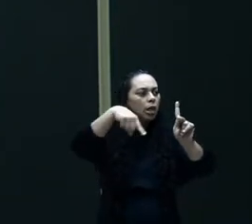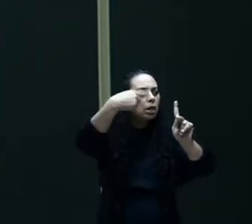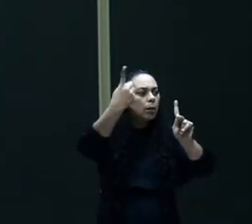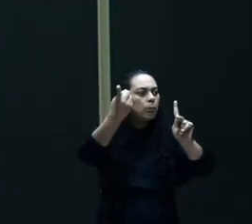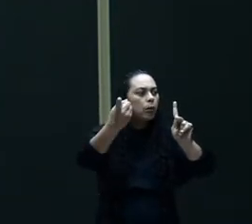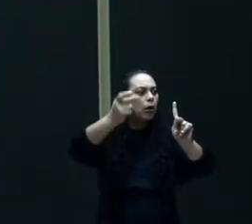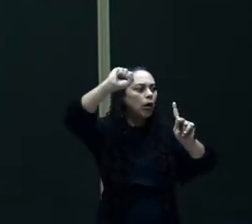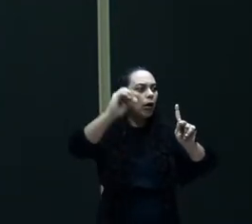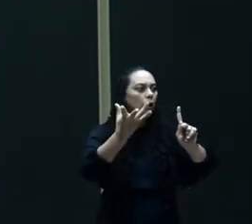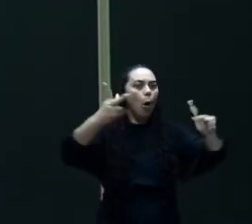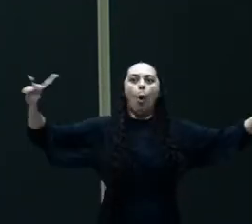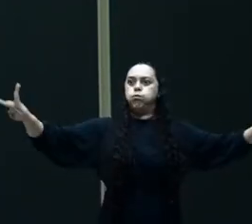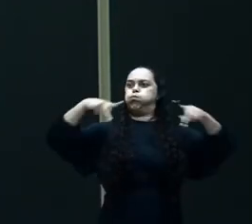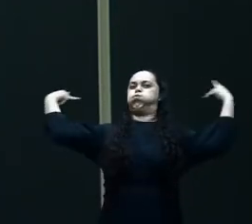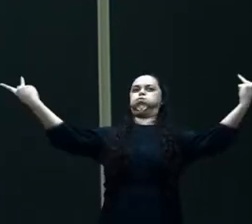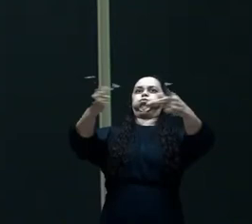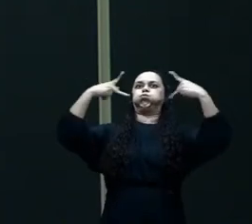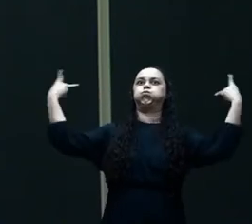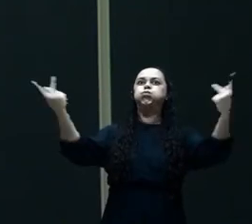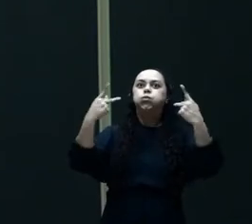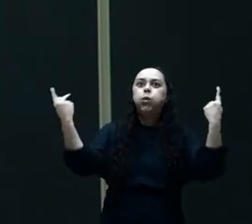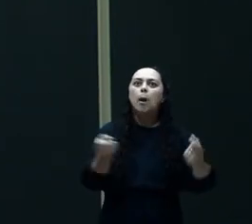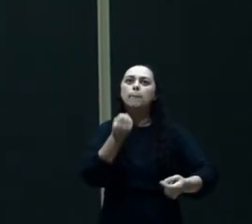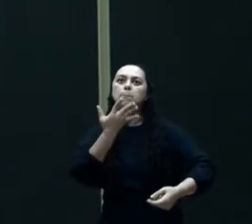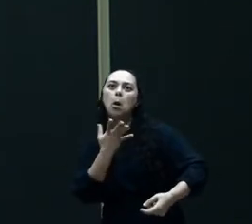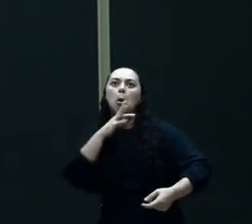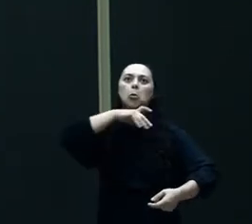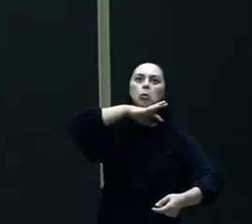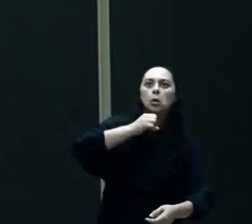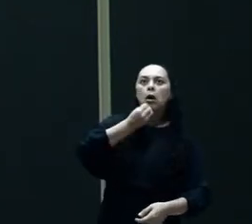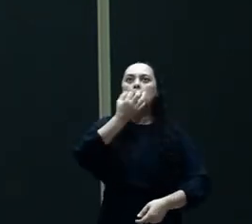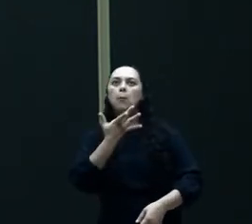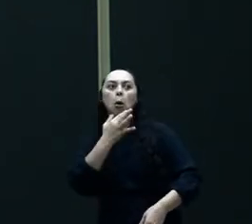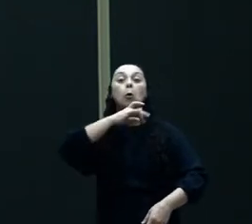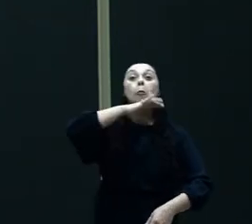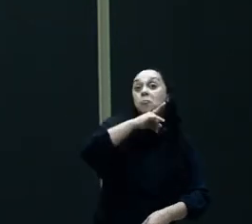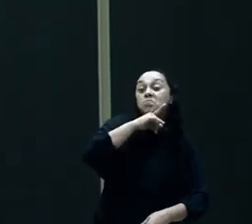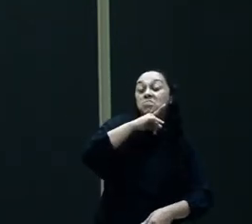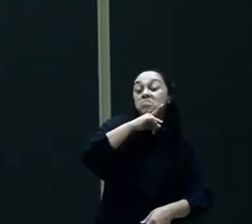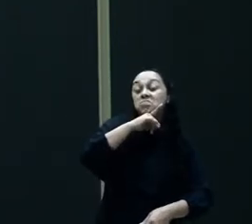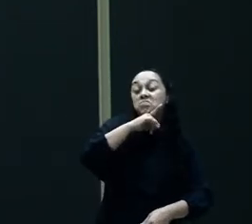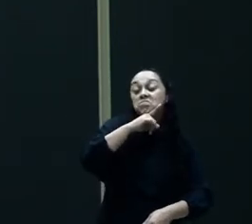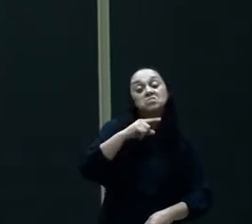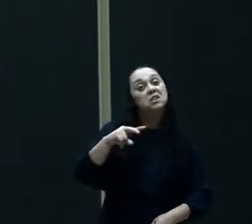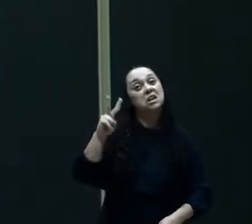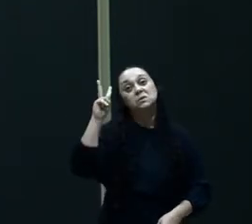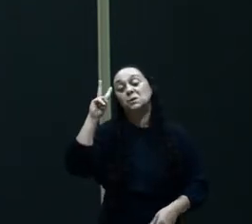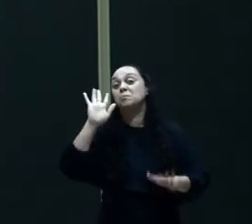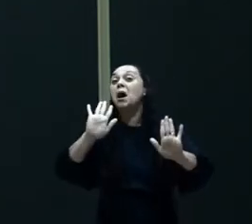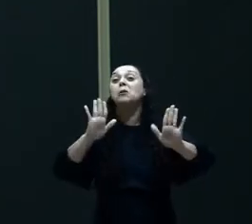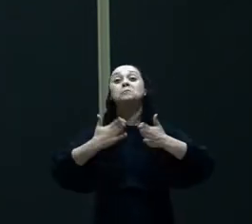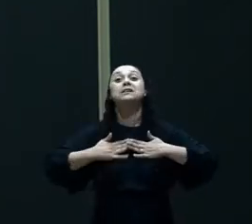terceiro dia que eles estão à Deriva eles começam a lançar as coisas no mar todos